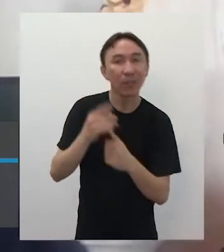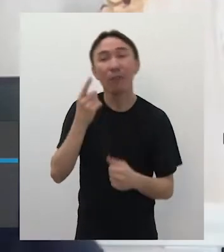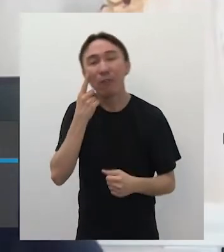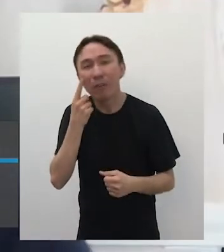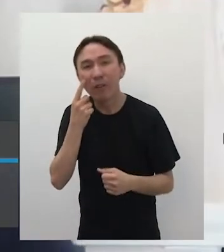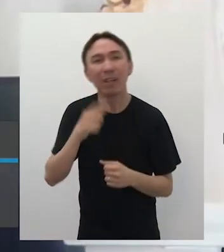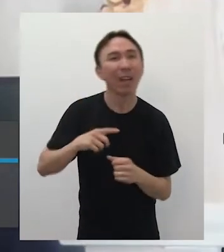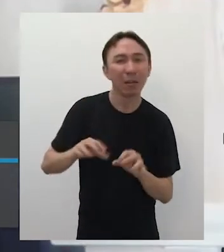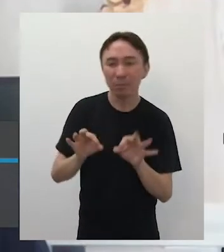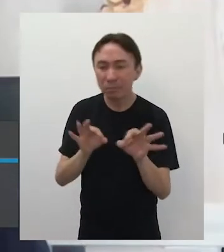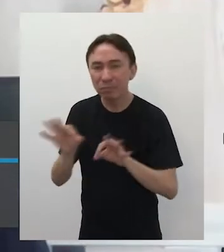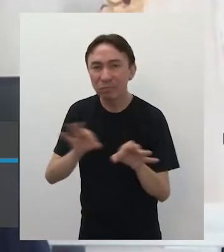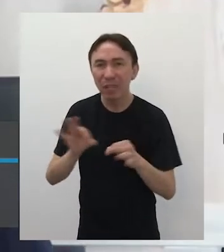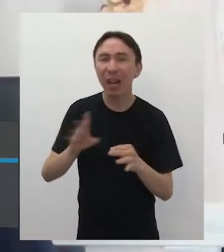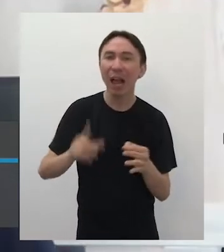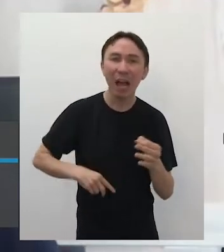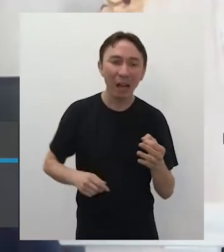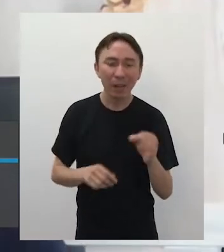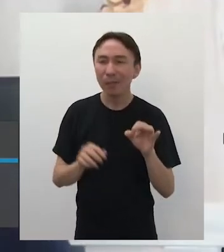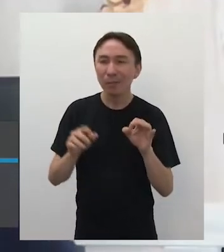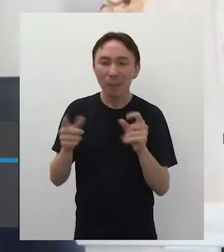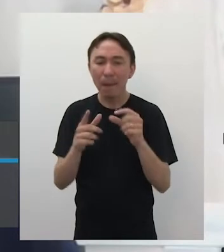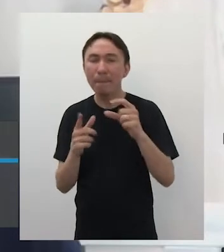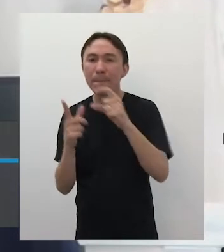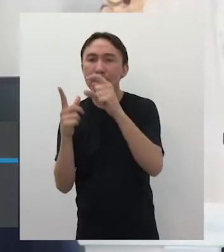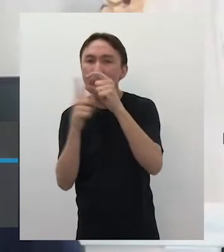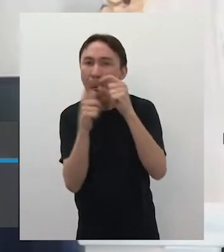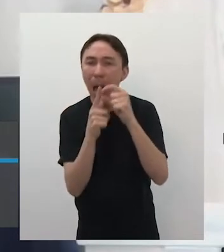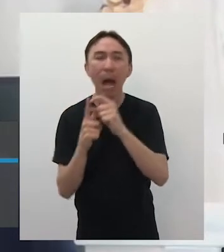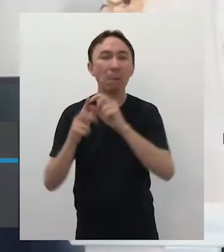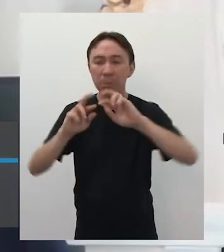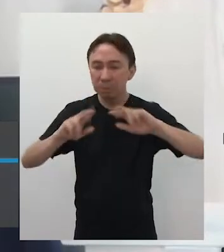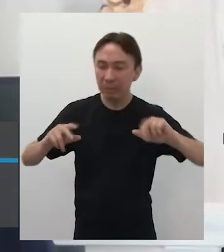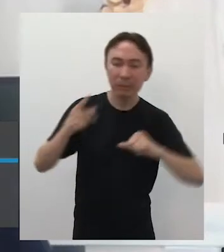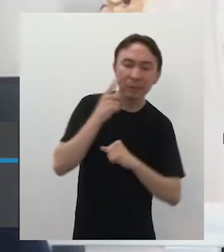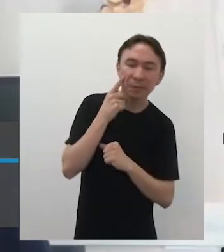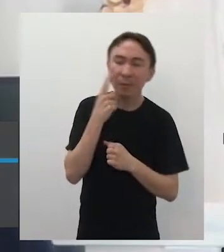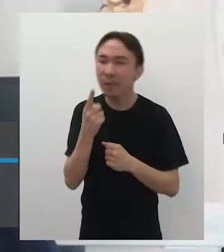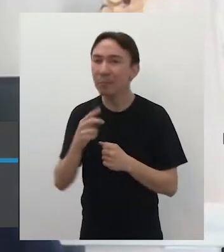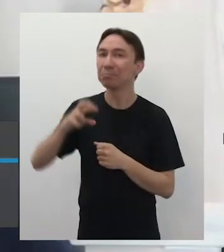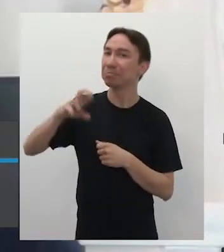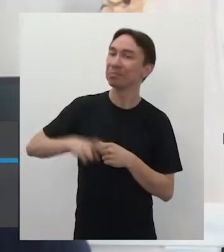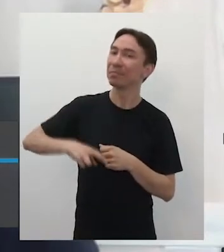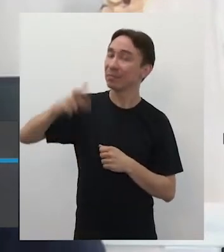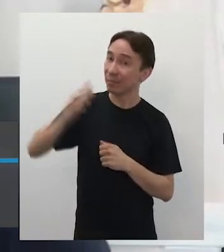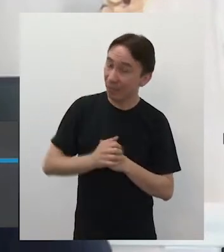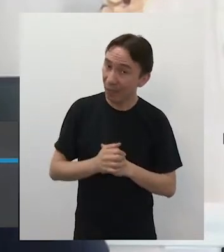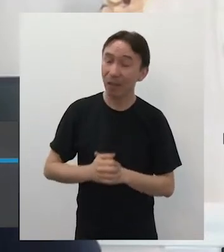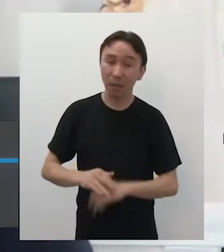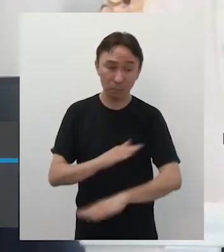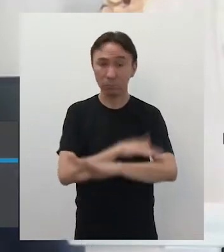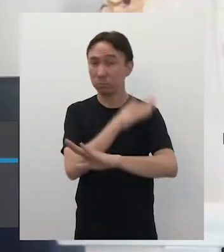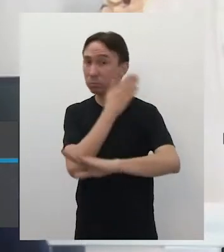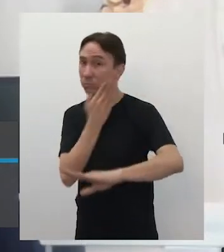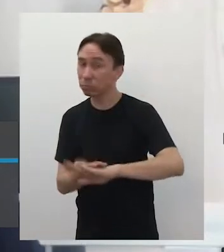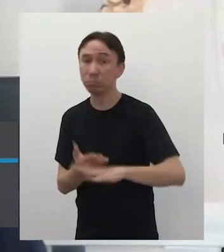concentração, porque eu tenho que estar atenta até o que os meus alunos me escrevem nos chats, né, das